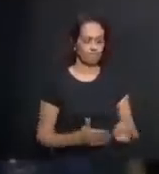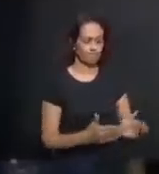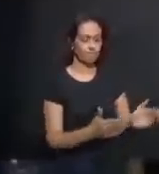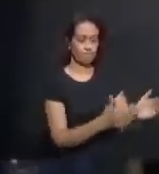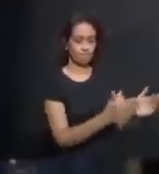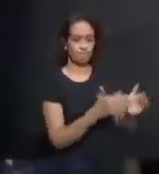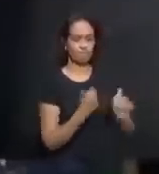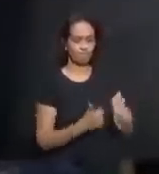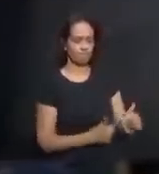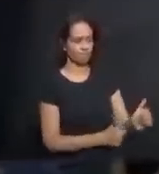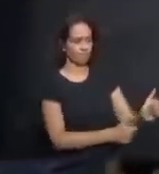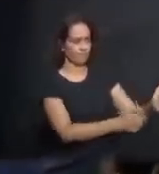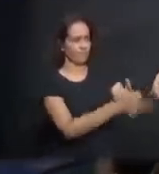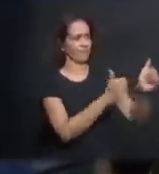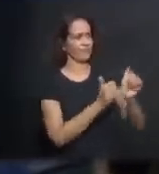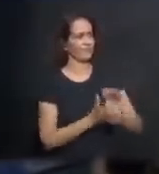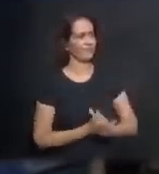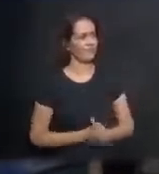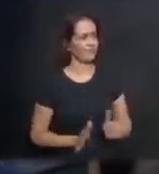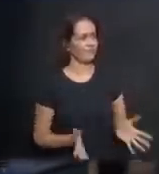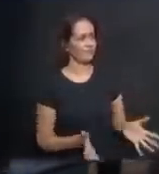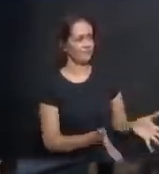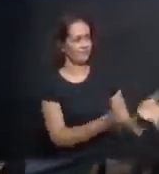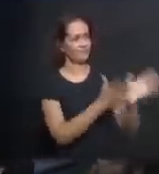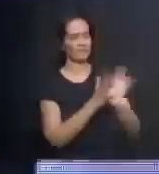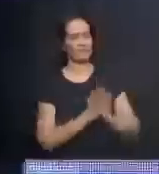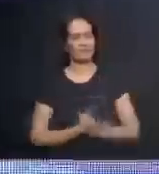corredor, vai lá.